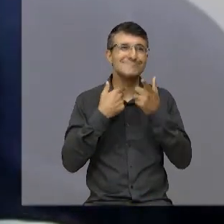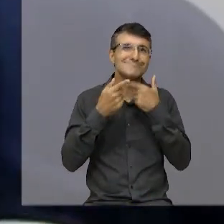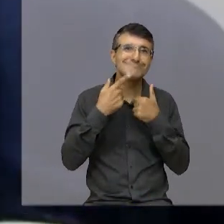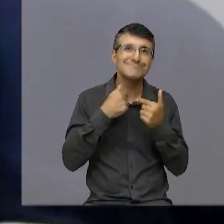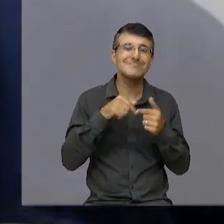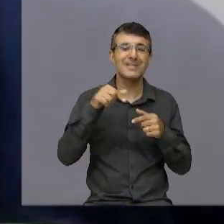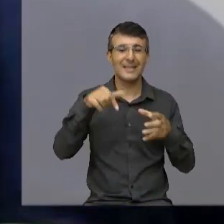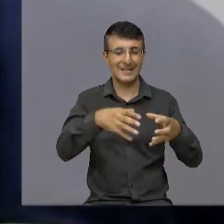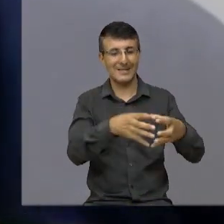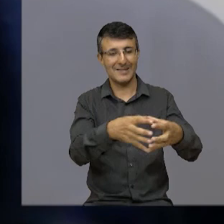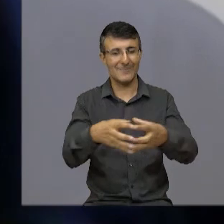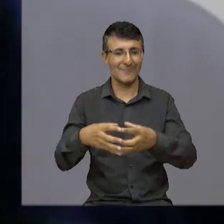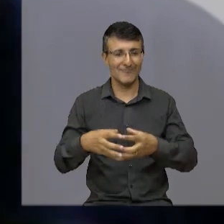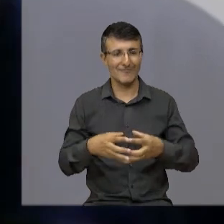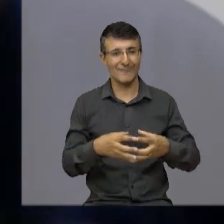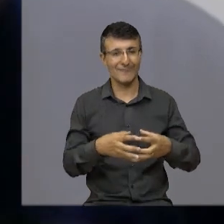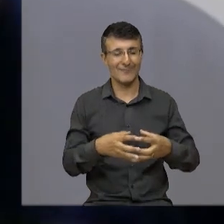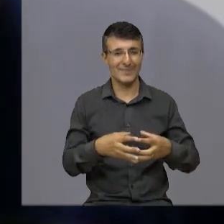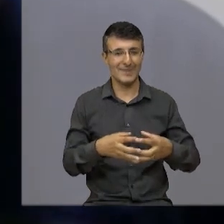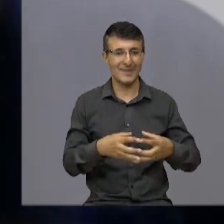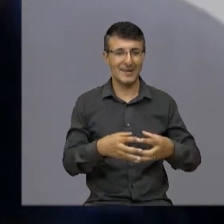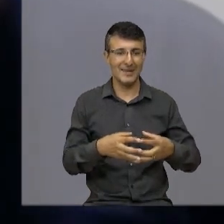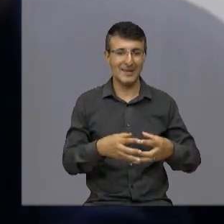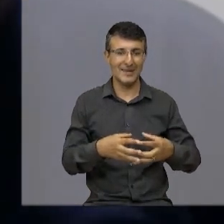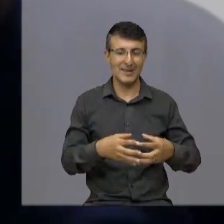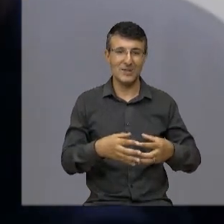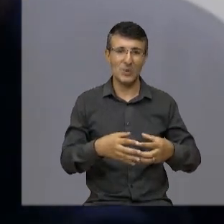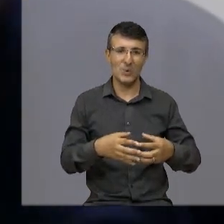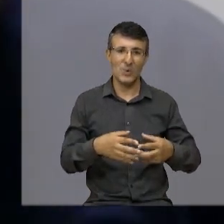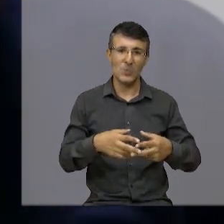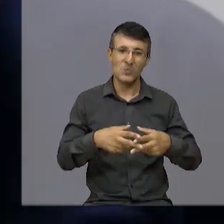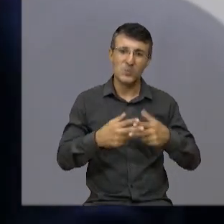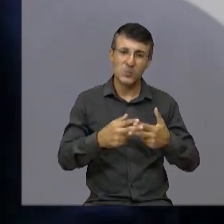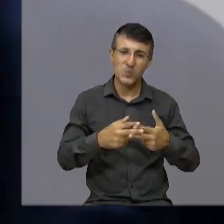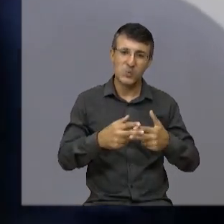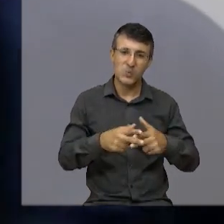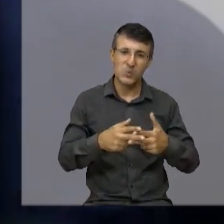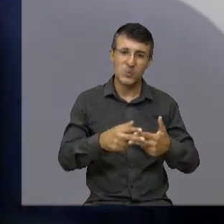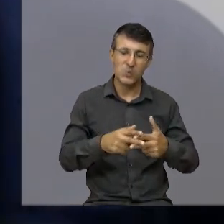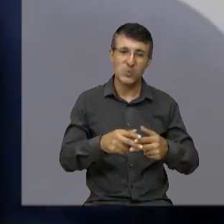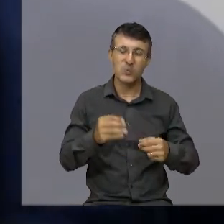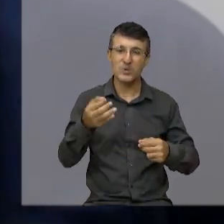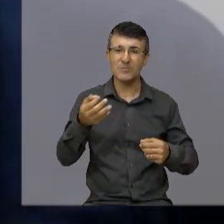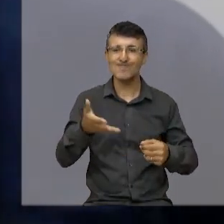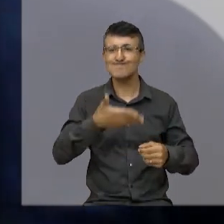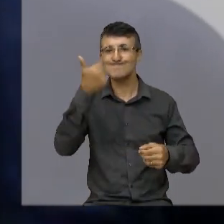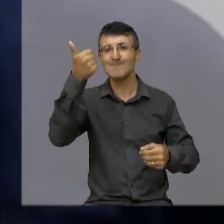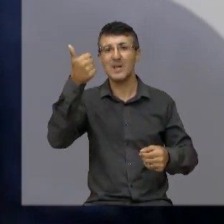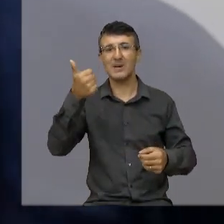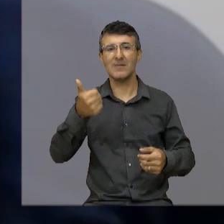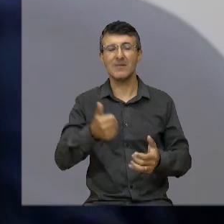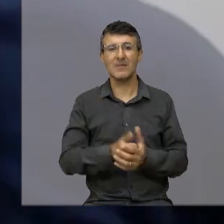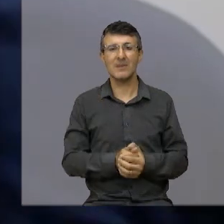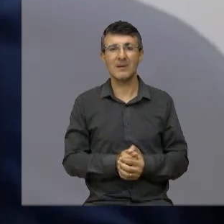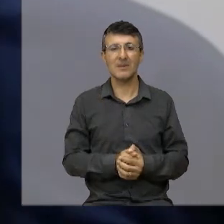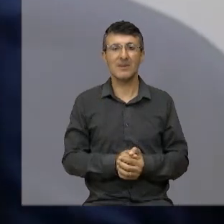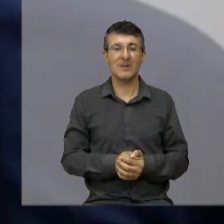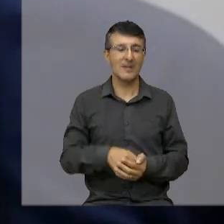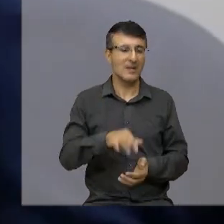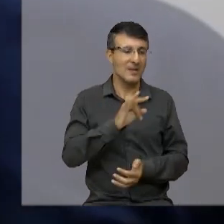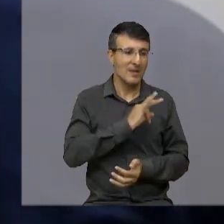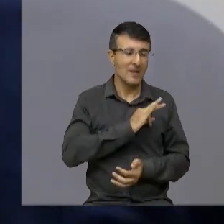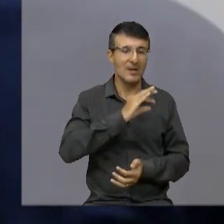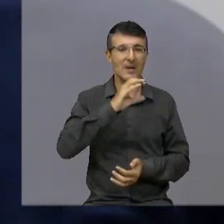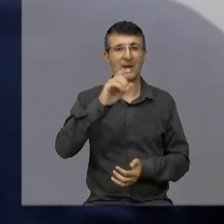que os serviços de atendimentos imediatos, que são a Guarda e a Polícia Militar, que fazem esse atendimento, que eles tivessem um